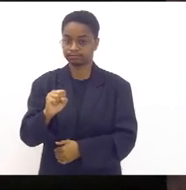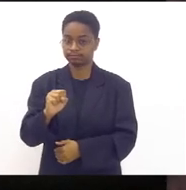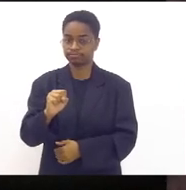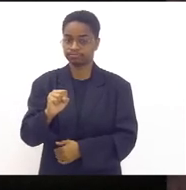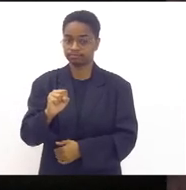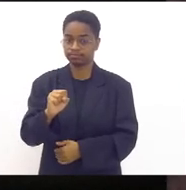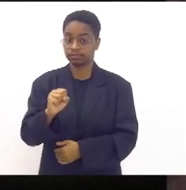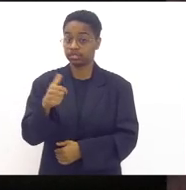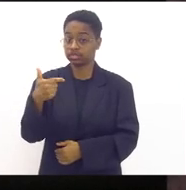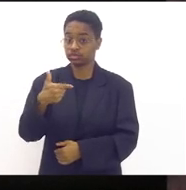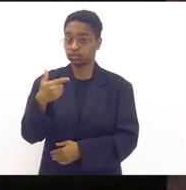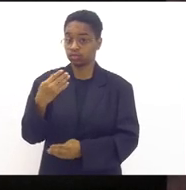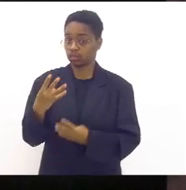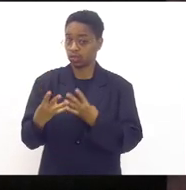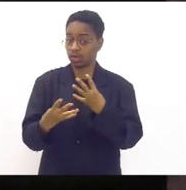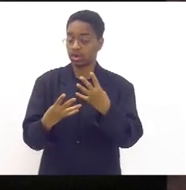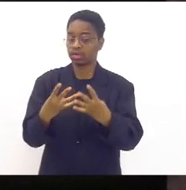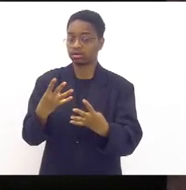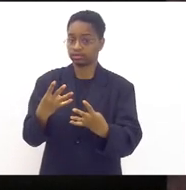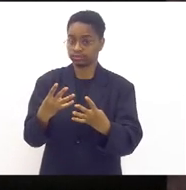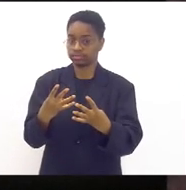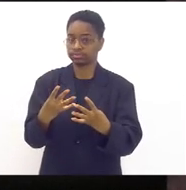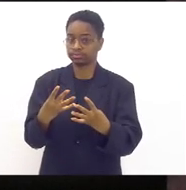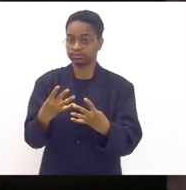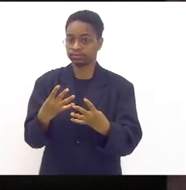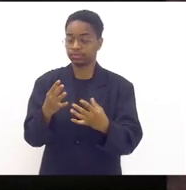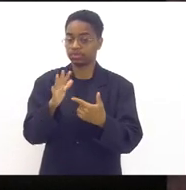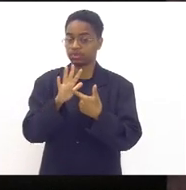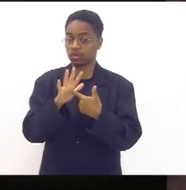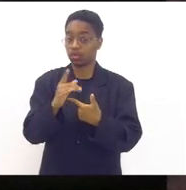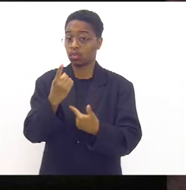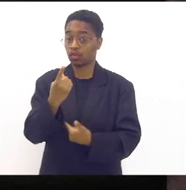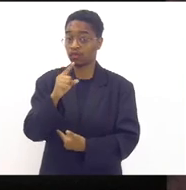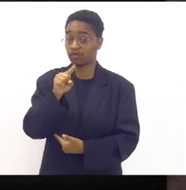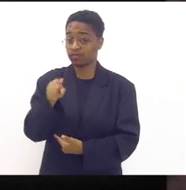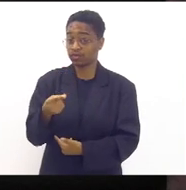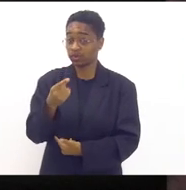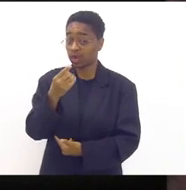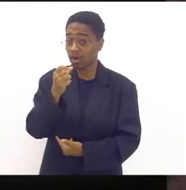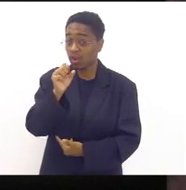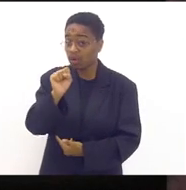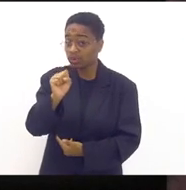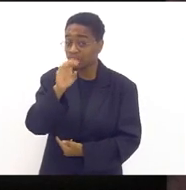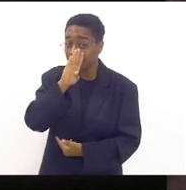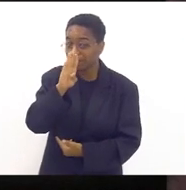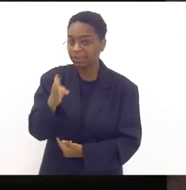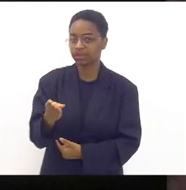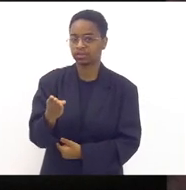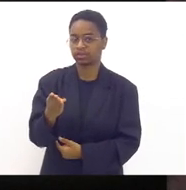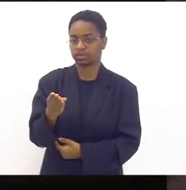no segundo quadrimestre, ou seja, no ano, de 1,8 bi.